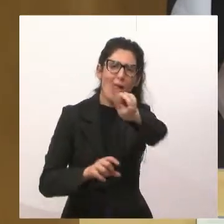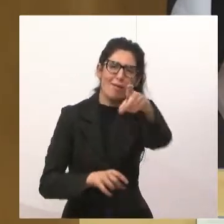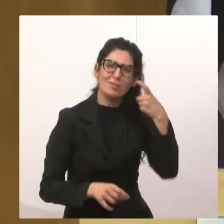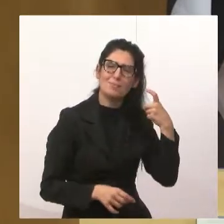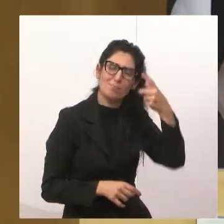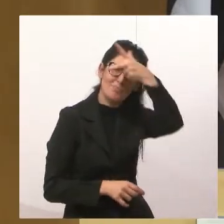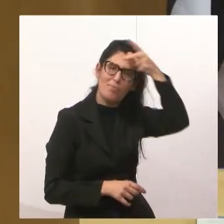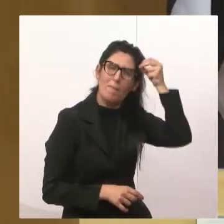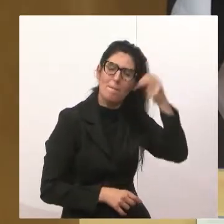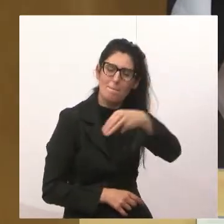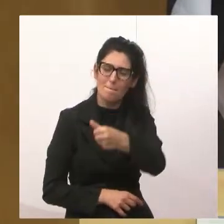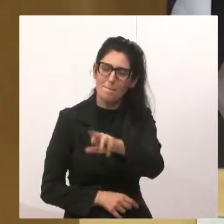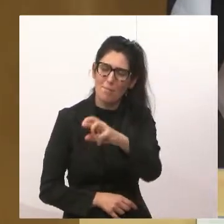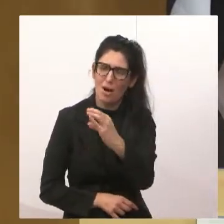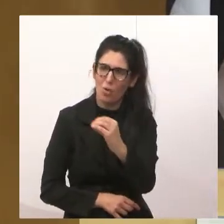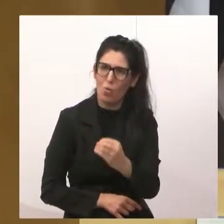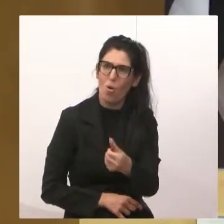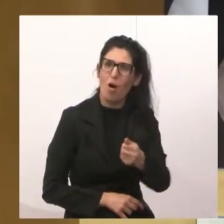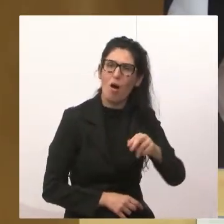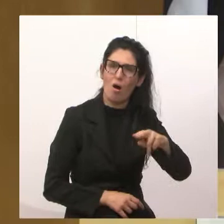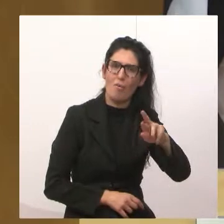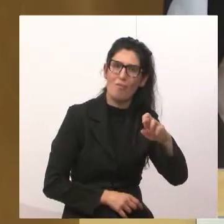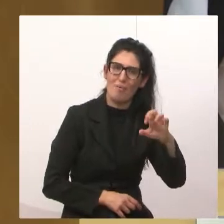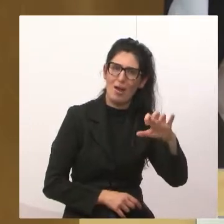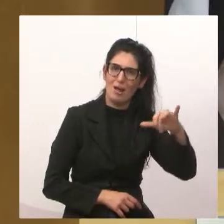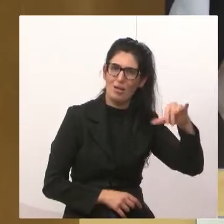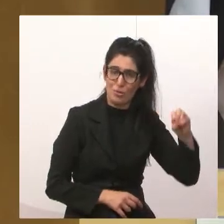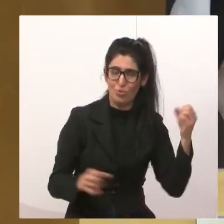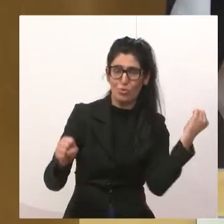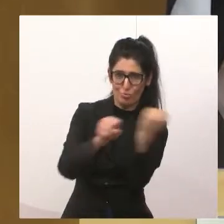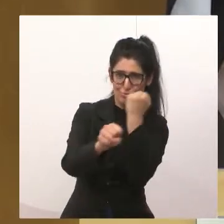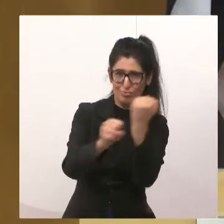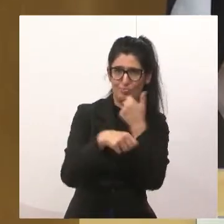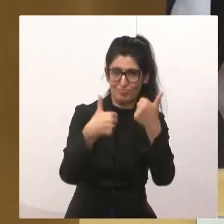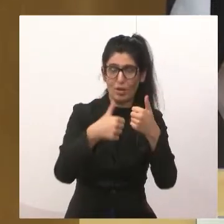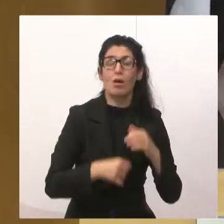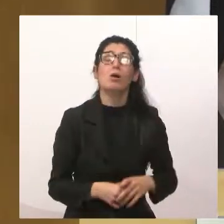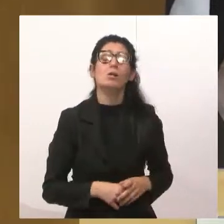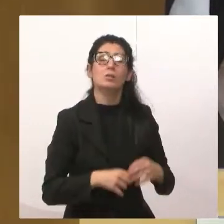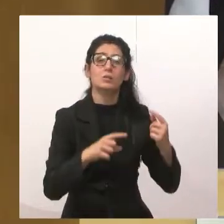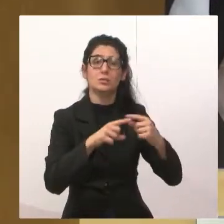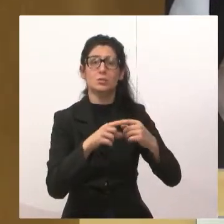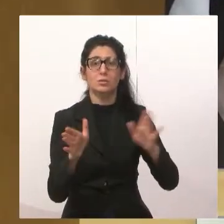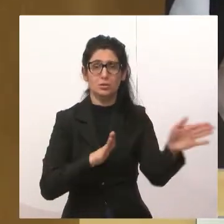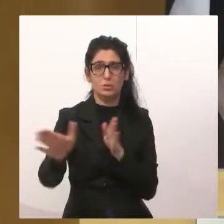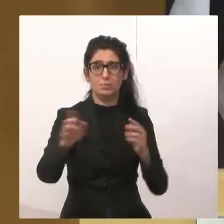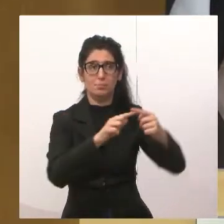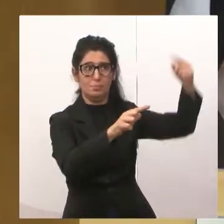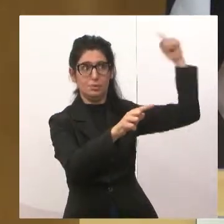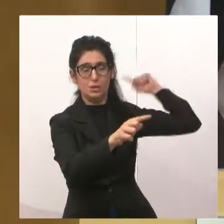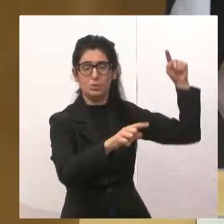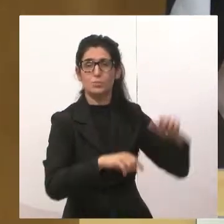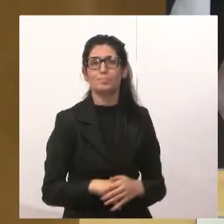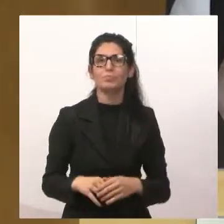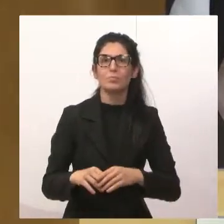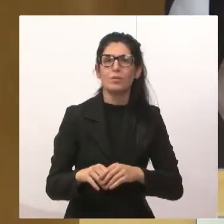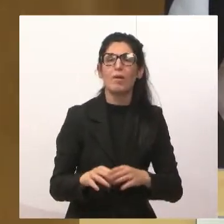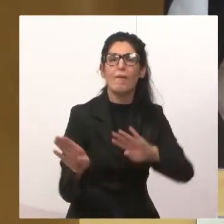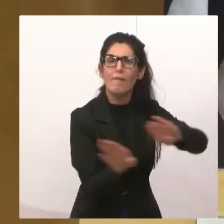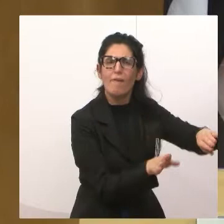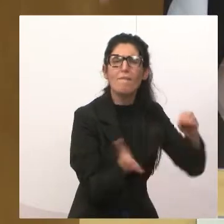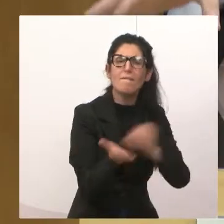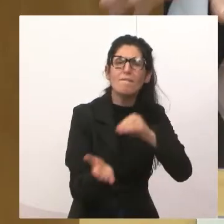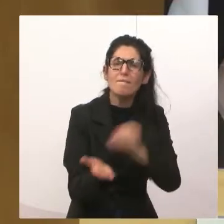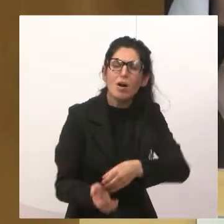poucas atividades são realizadas com o idoso, né? O idoso está lá acamado, o idoso está na casa, mas não tem ali atividades